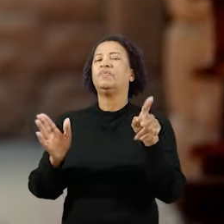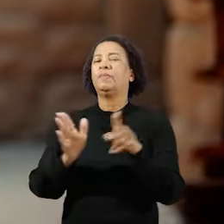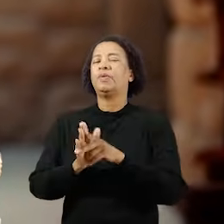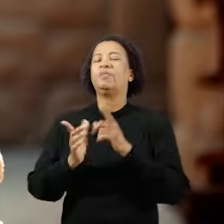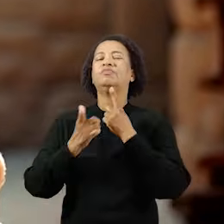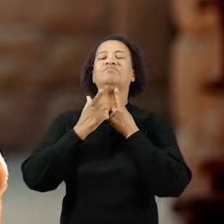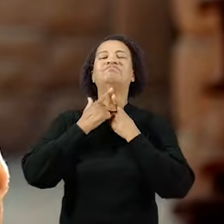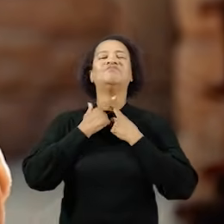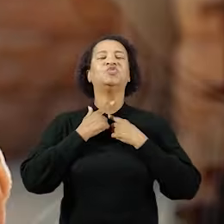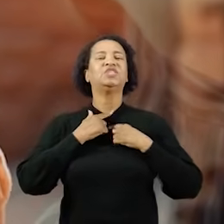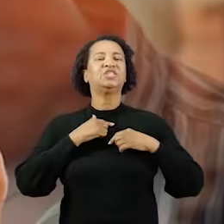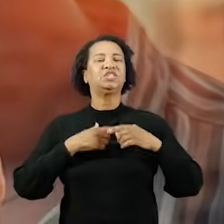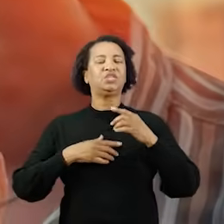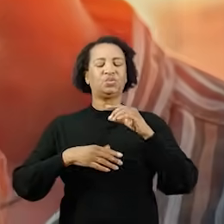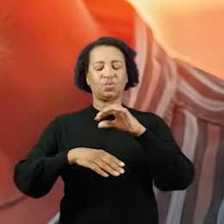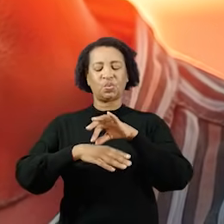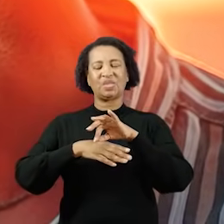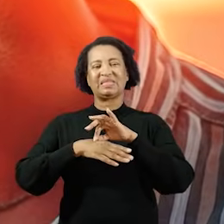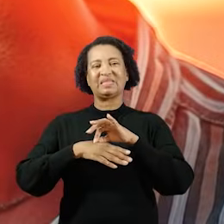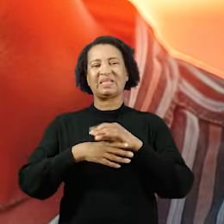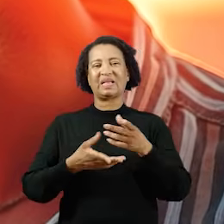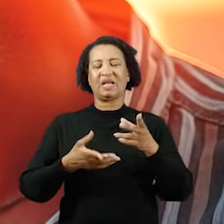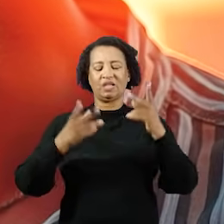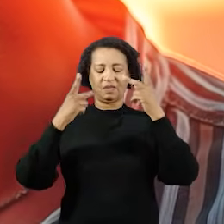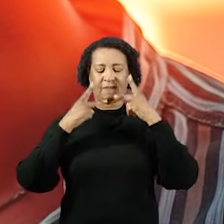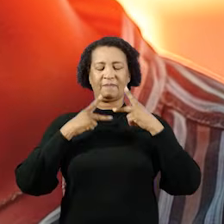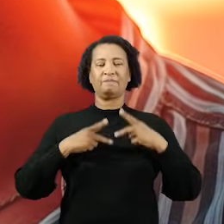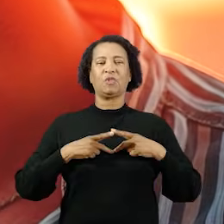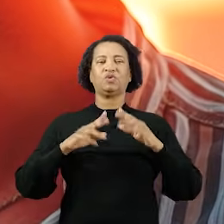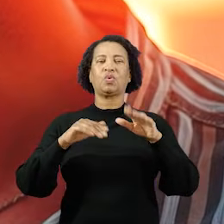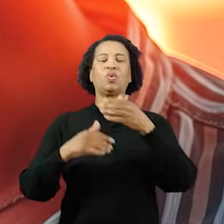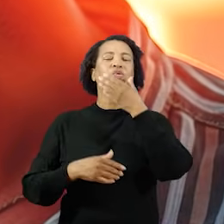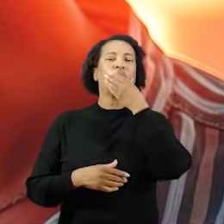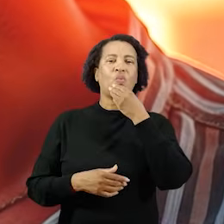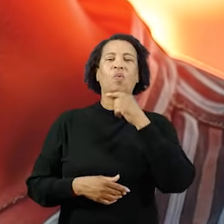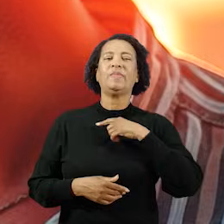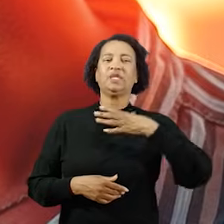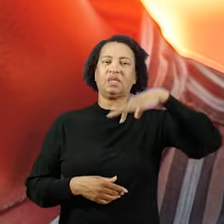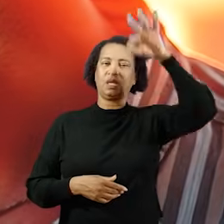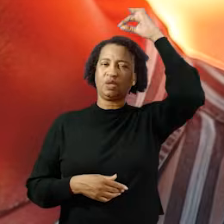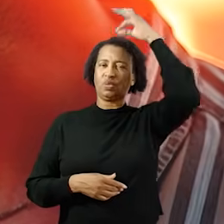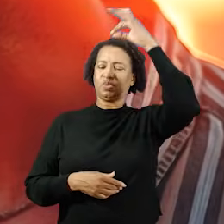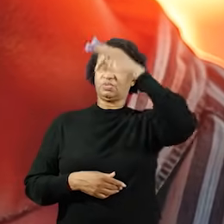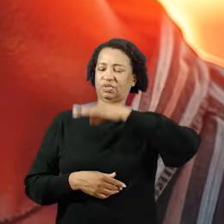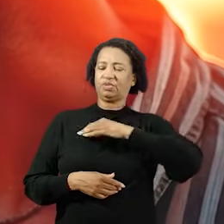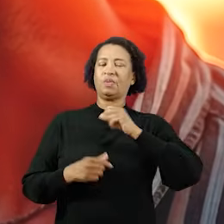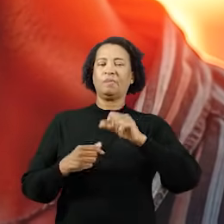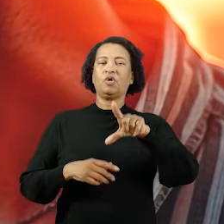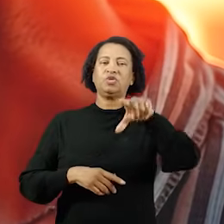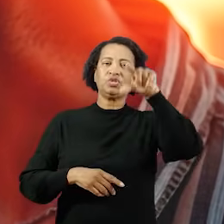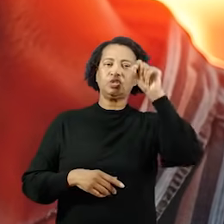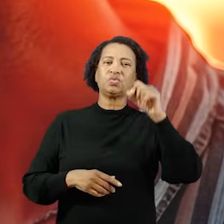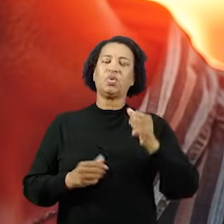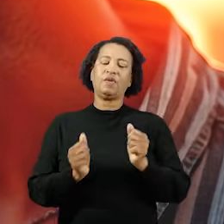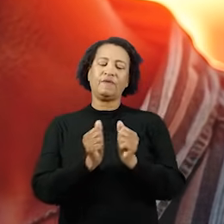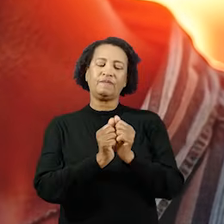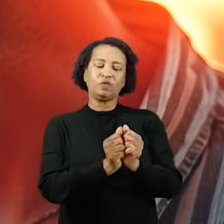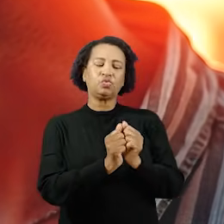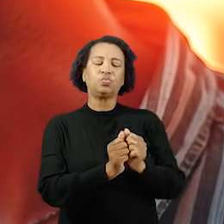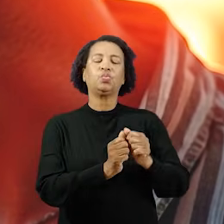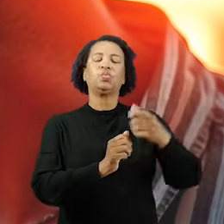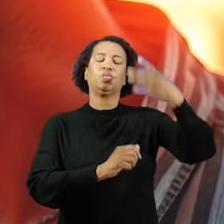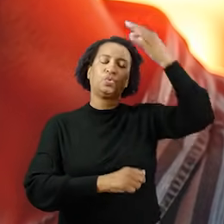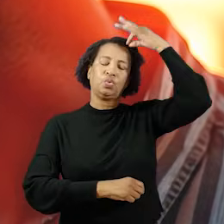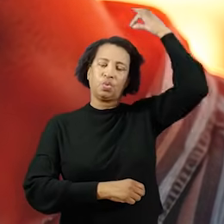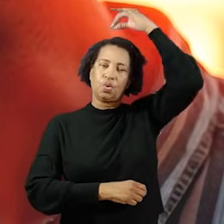desejos carnais. Quando um homem e uma mulher têm o Espírito Santo, eles podem escolher entre andar no Espírito ou andar